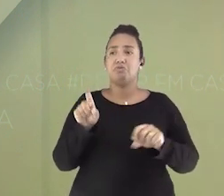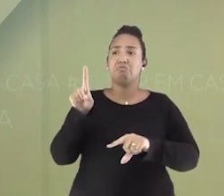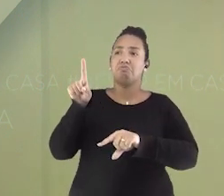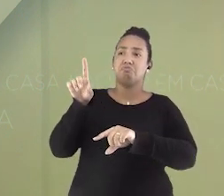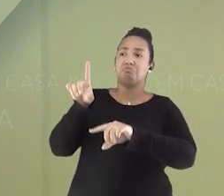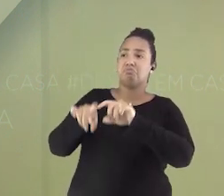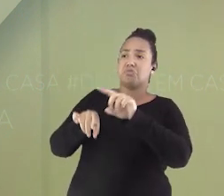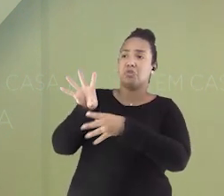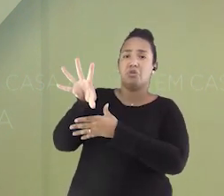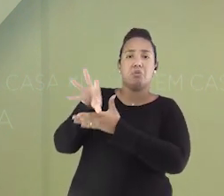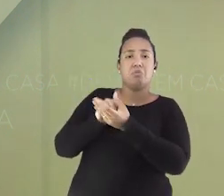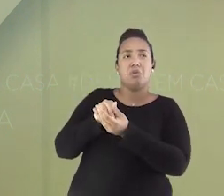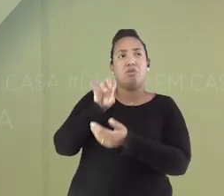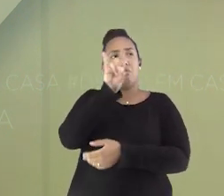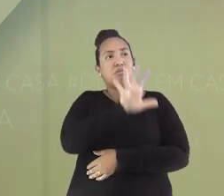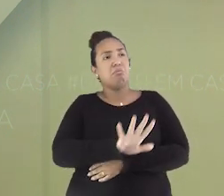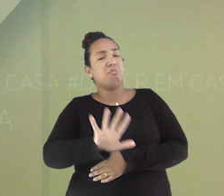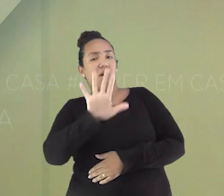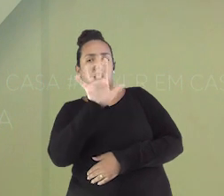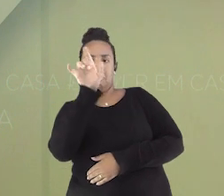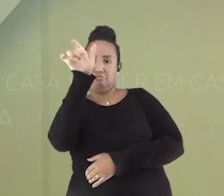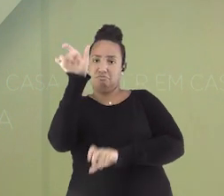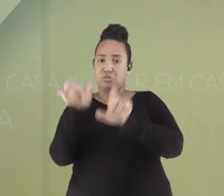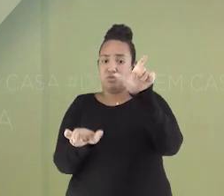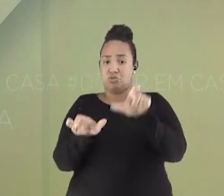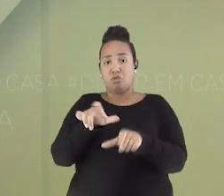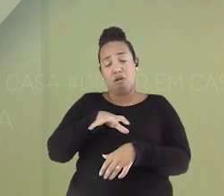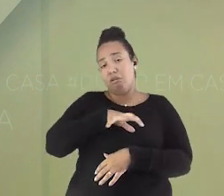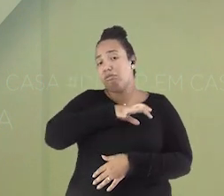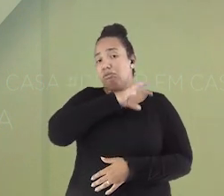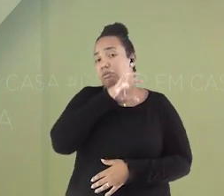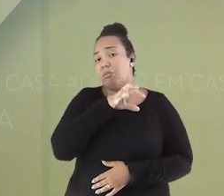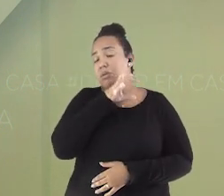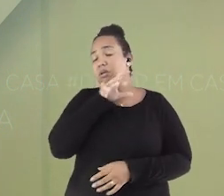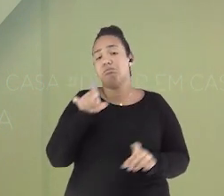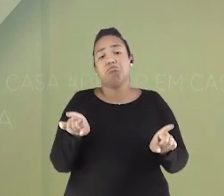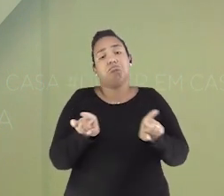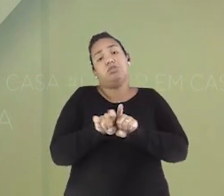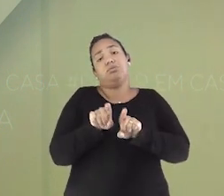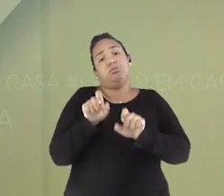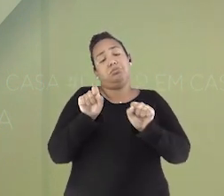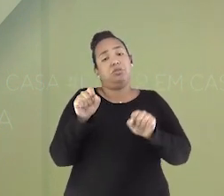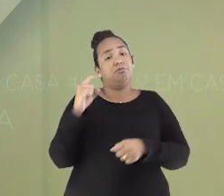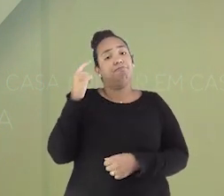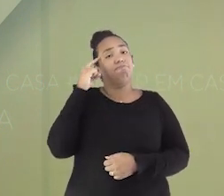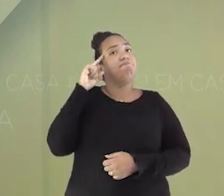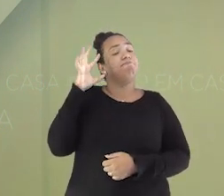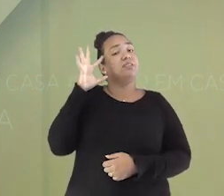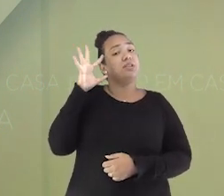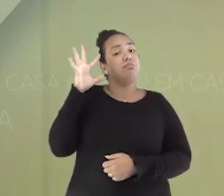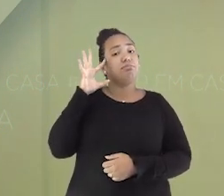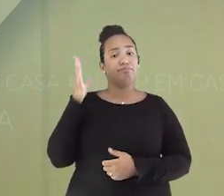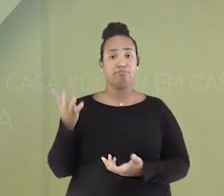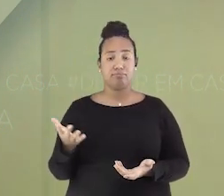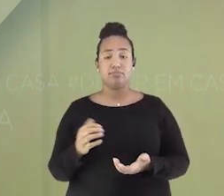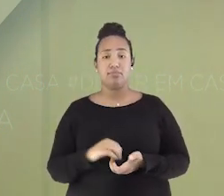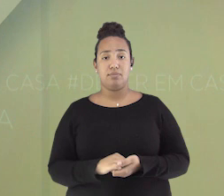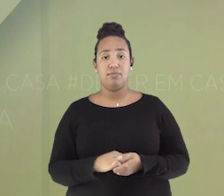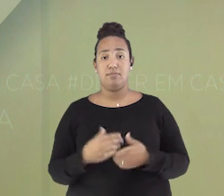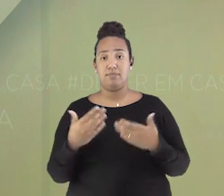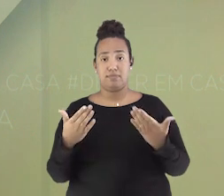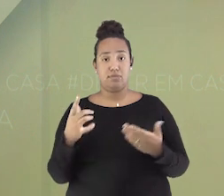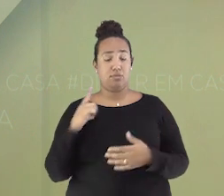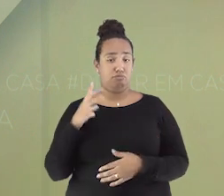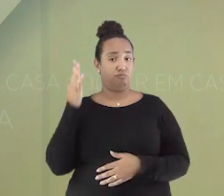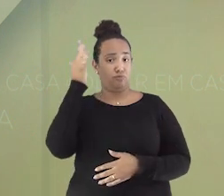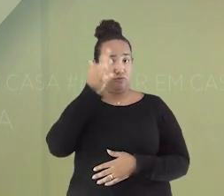alguma coisa, uma paisagem, uma pessoa, um animal, ou até mesmo de um pensamento. Dessa forma, segundo o